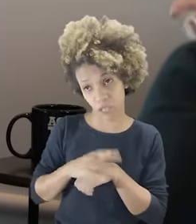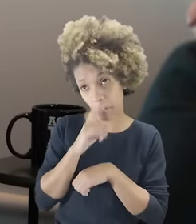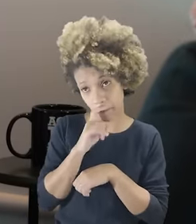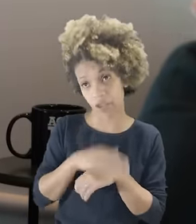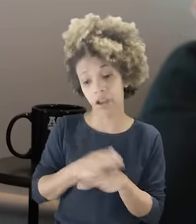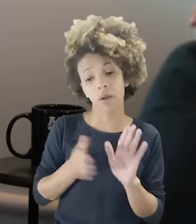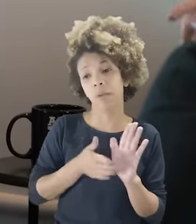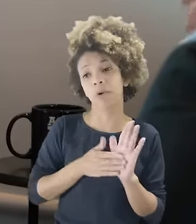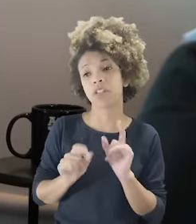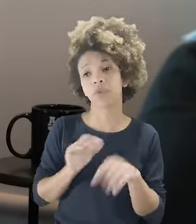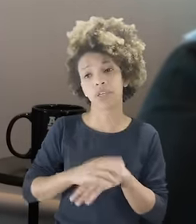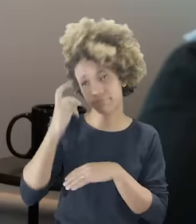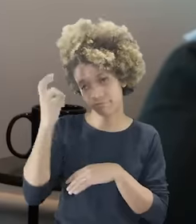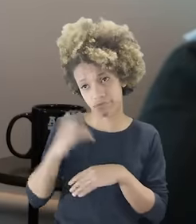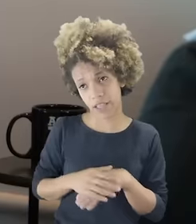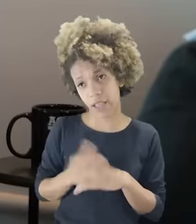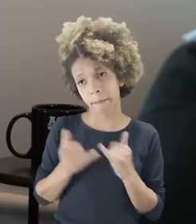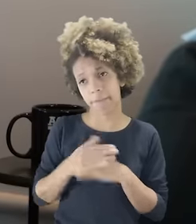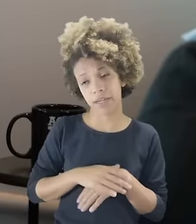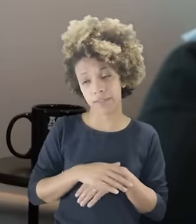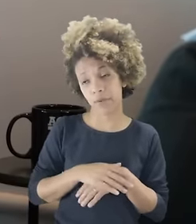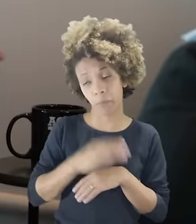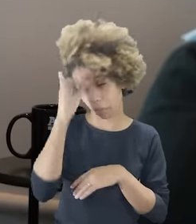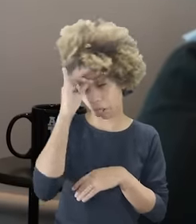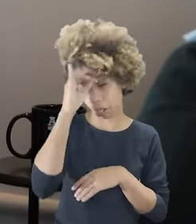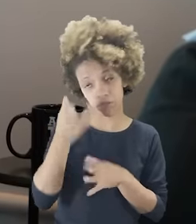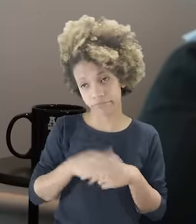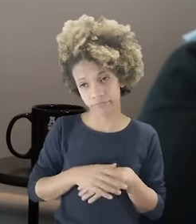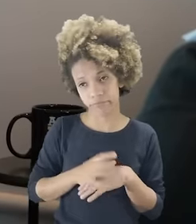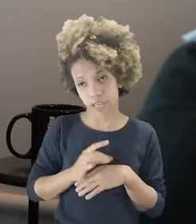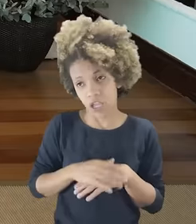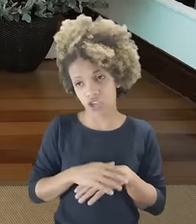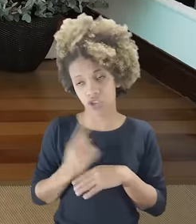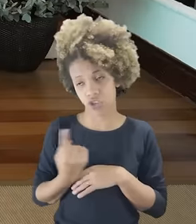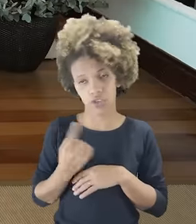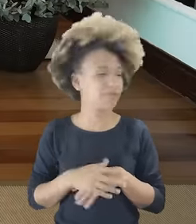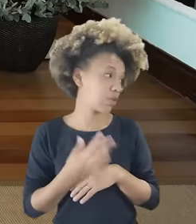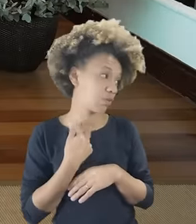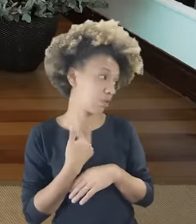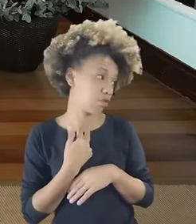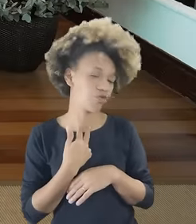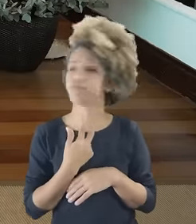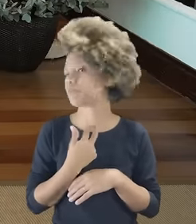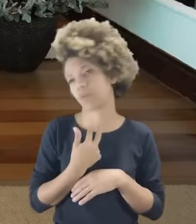a ideia que eles são Geniais são idiotas e às vezes até São mesmo sabe